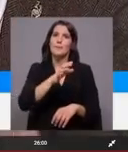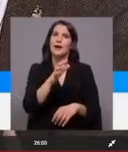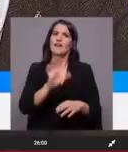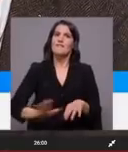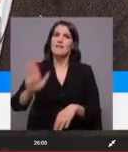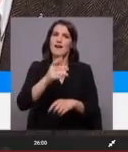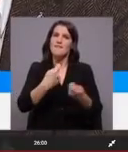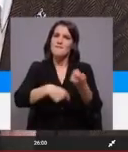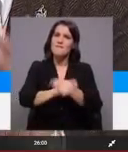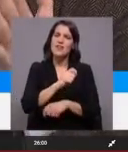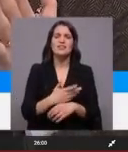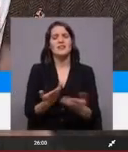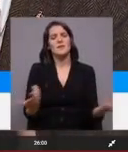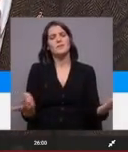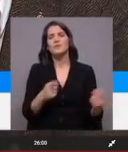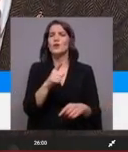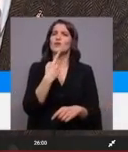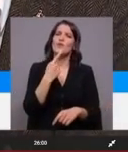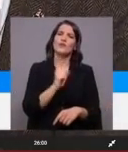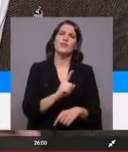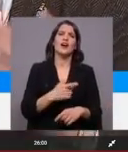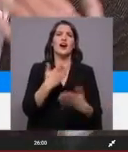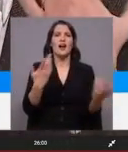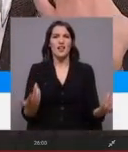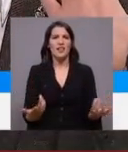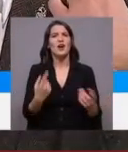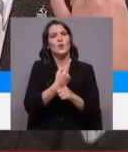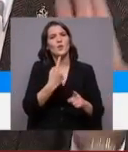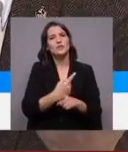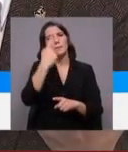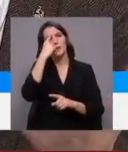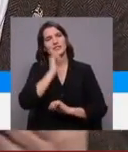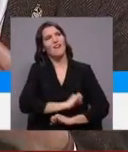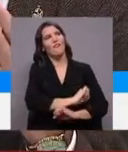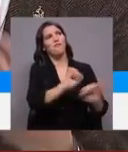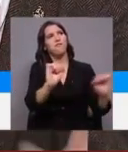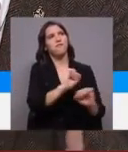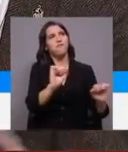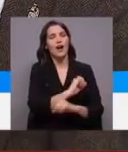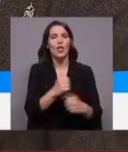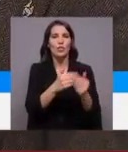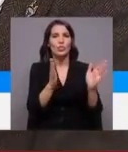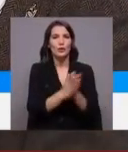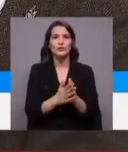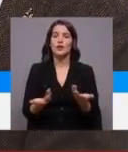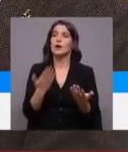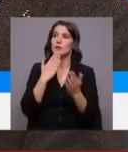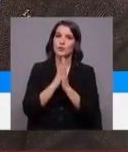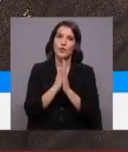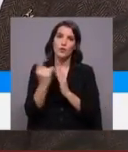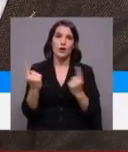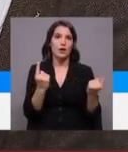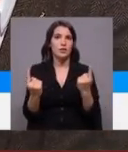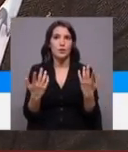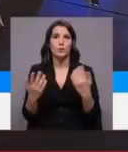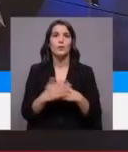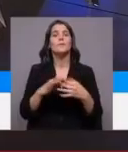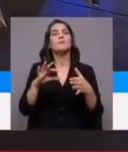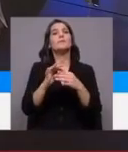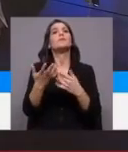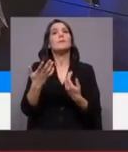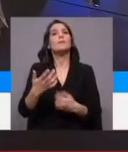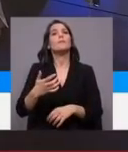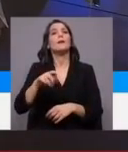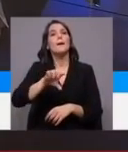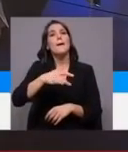vai ser mesmo mas não aguento nós temos que trazer ele é cara gorda tua era usuário acessar todas as finalizações